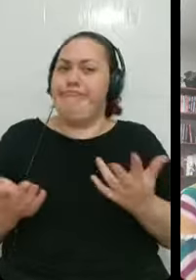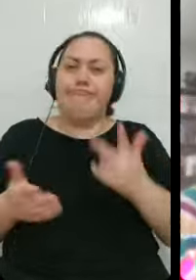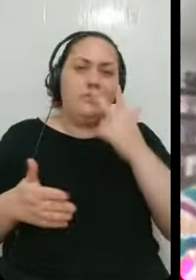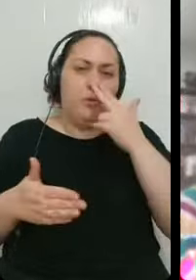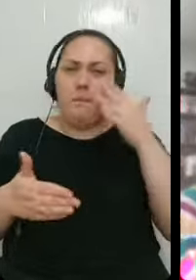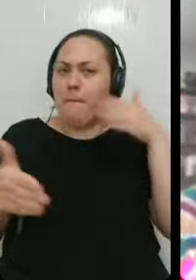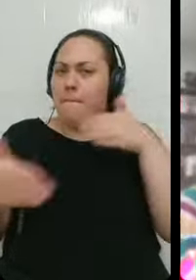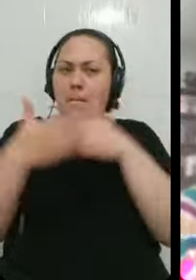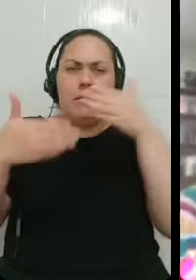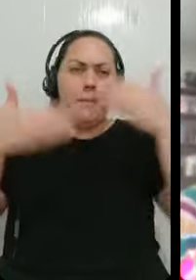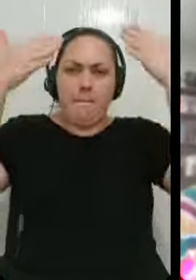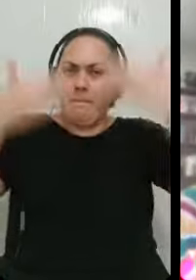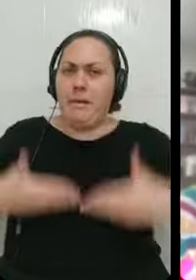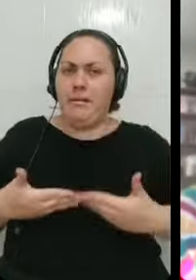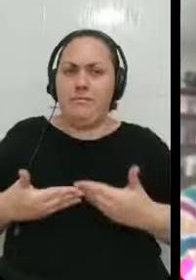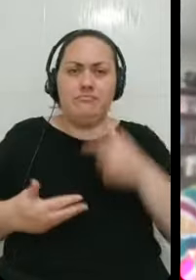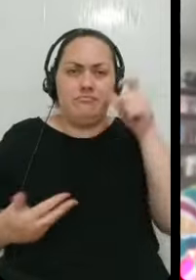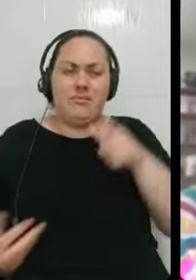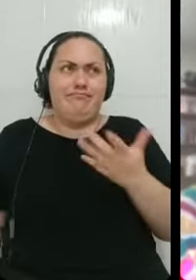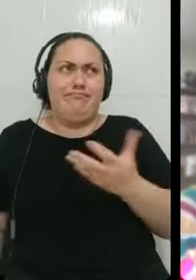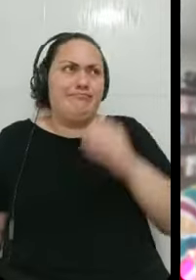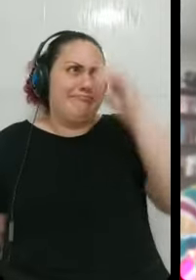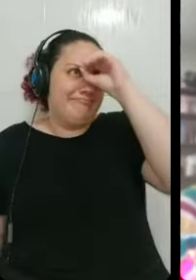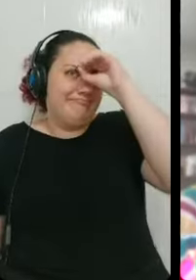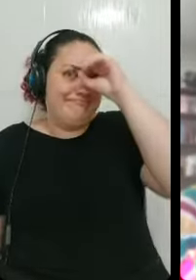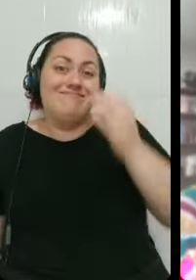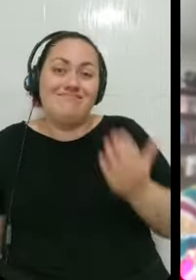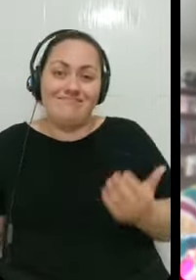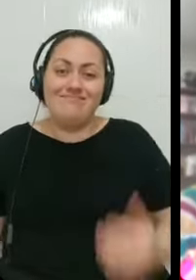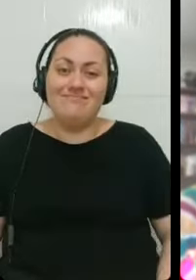né? Então,